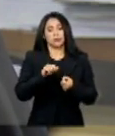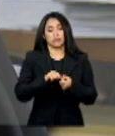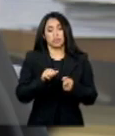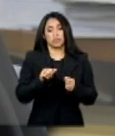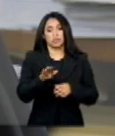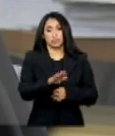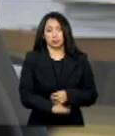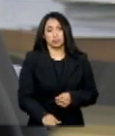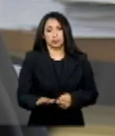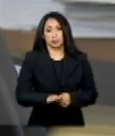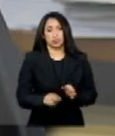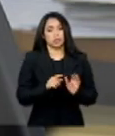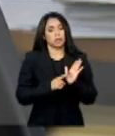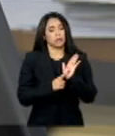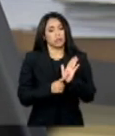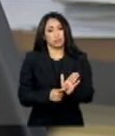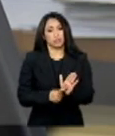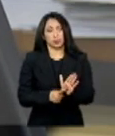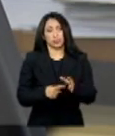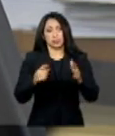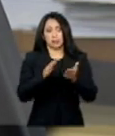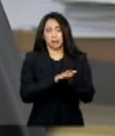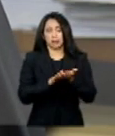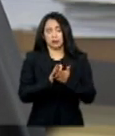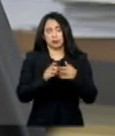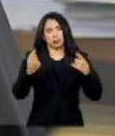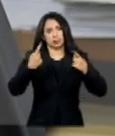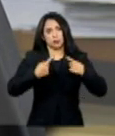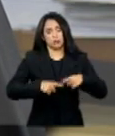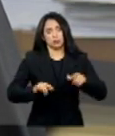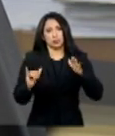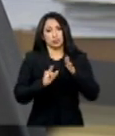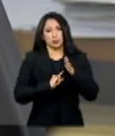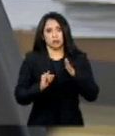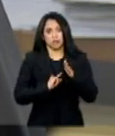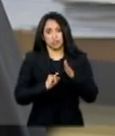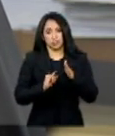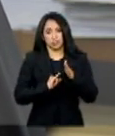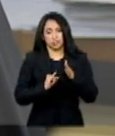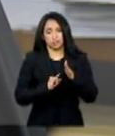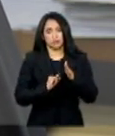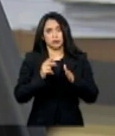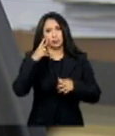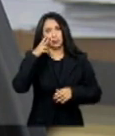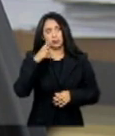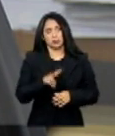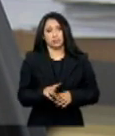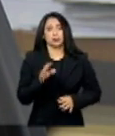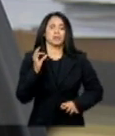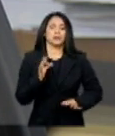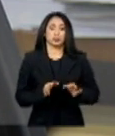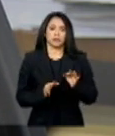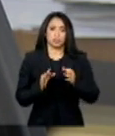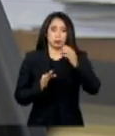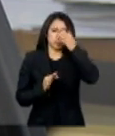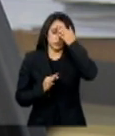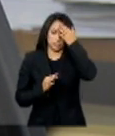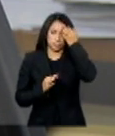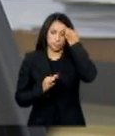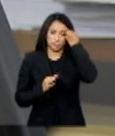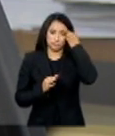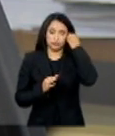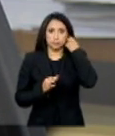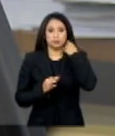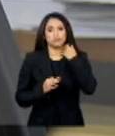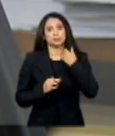ofensa à constituição nem viola a garantia da inafastabilidade da jurisdição nesse sentido cumpre ressaltar que o